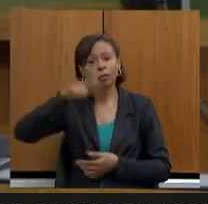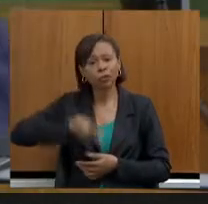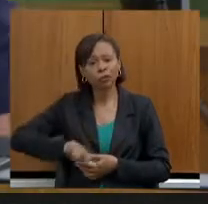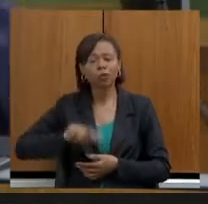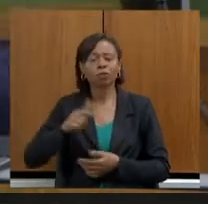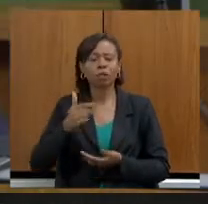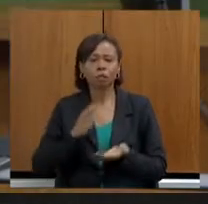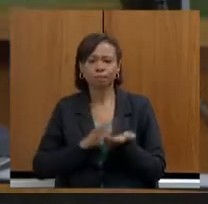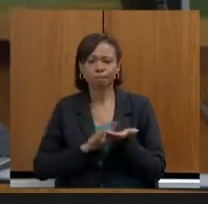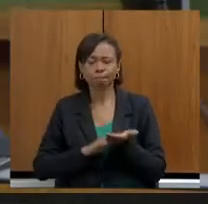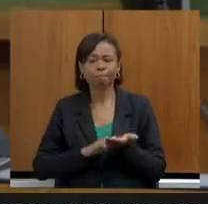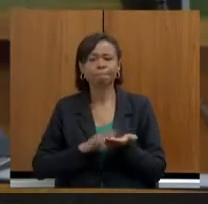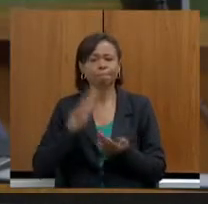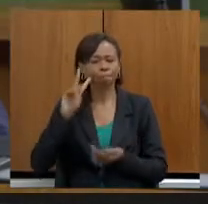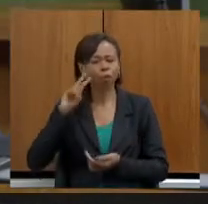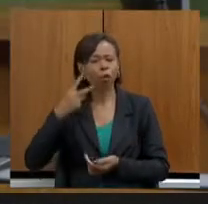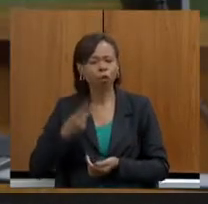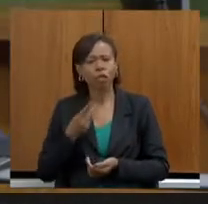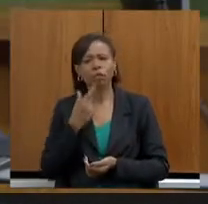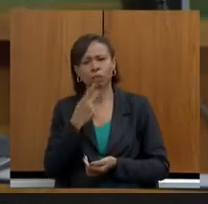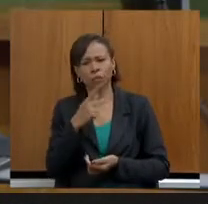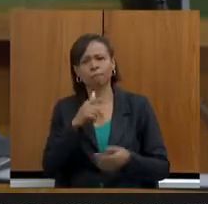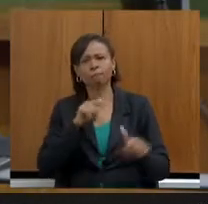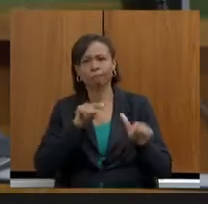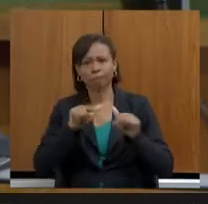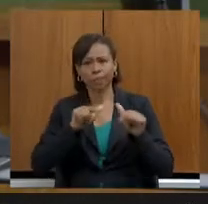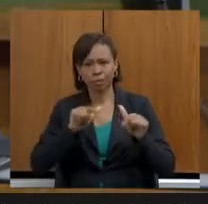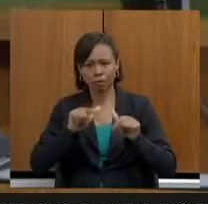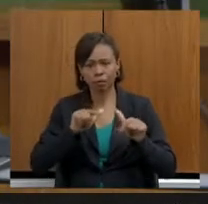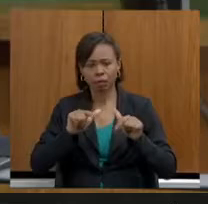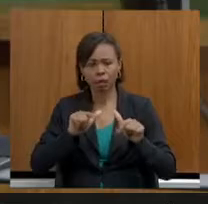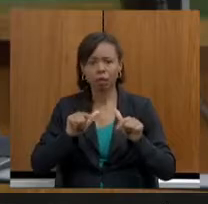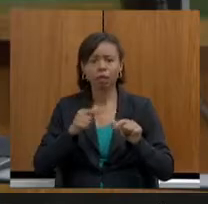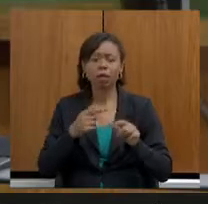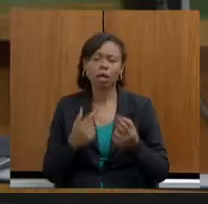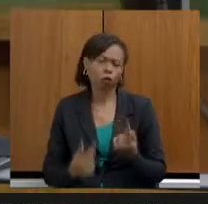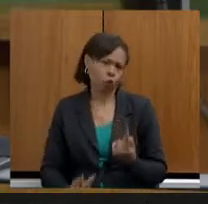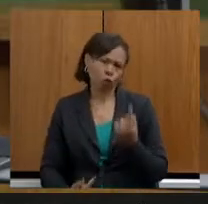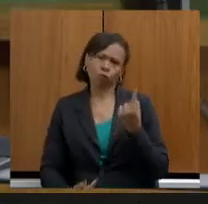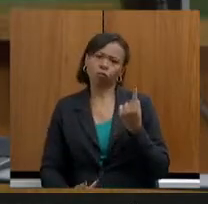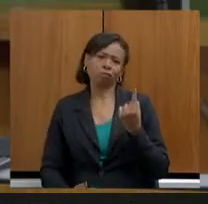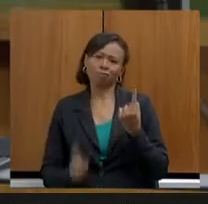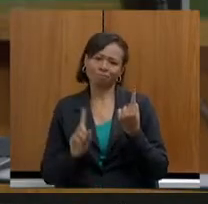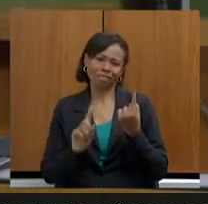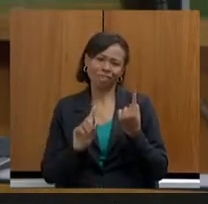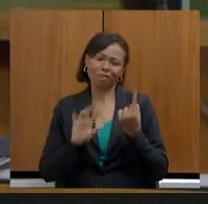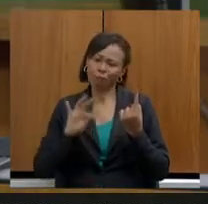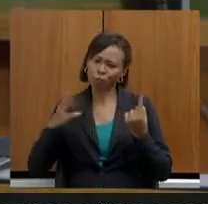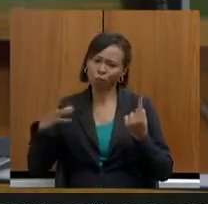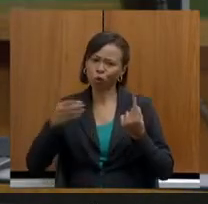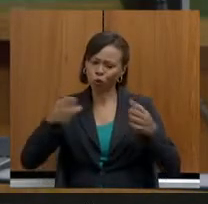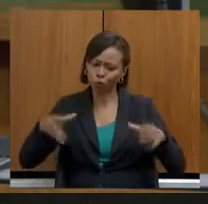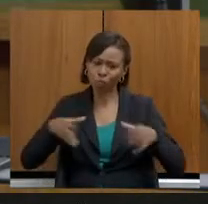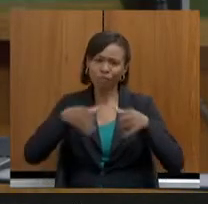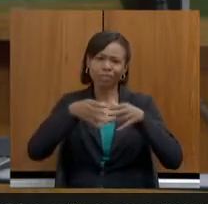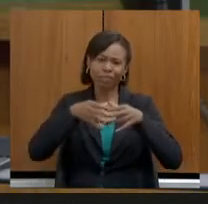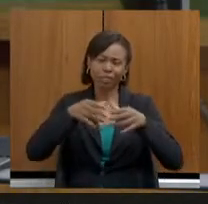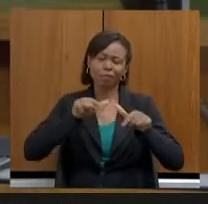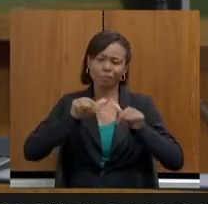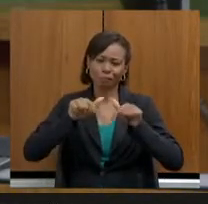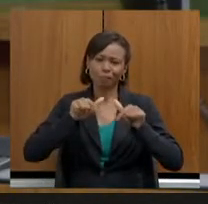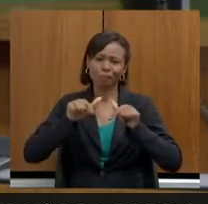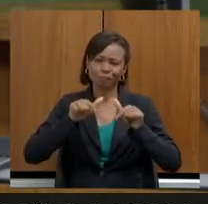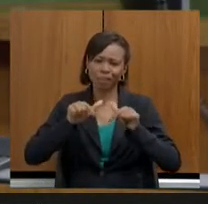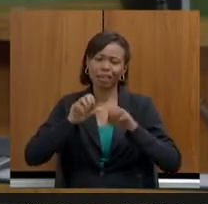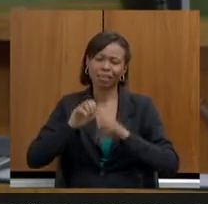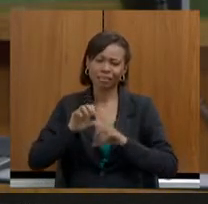aí o meu reconhecimento pelo trabalho né não solo sei que ninguém faz nada sozinho na educação mas um trabalho de equipe né que o